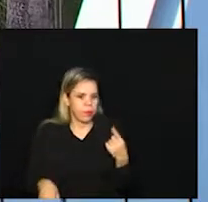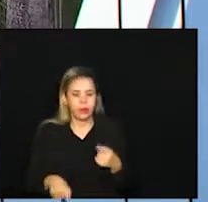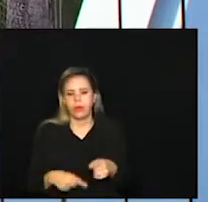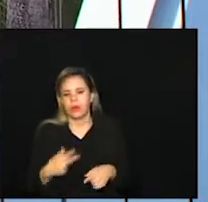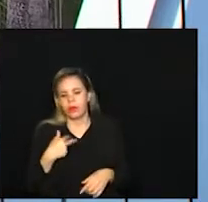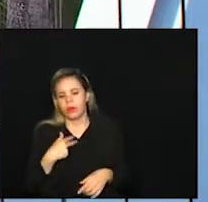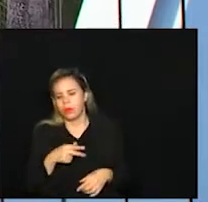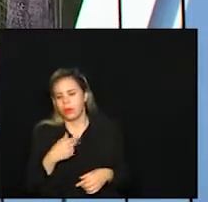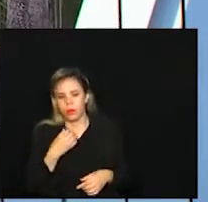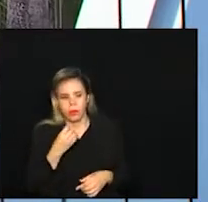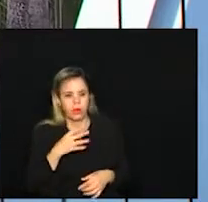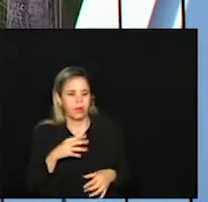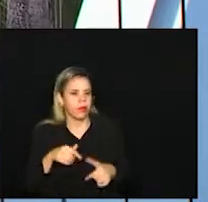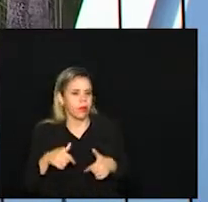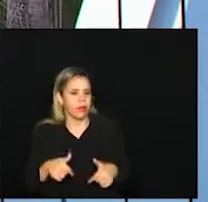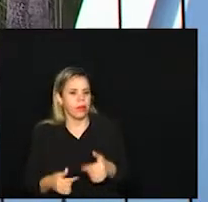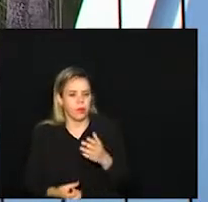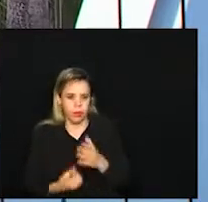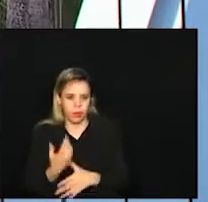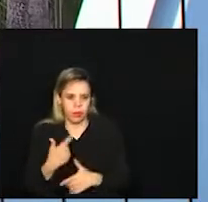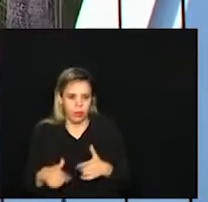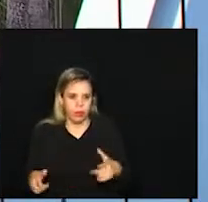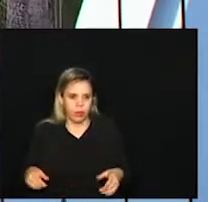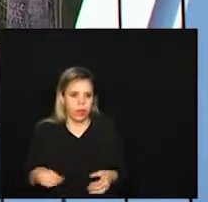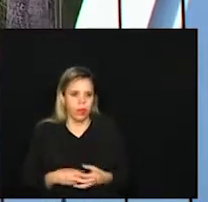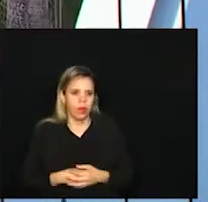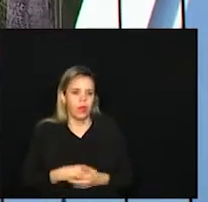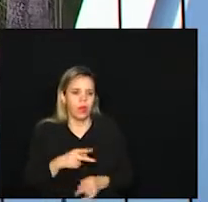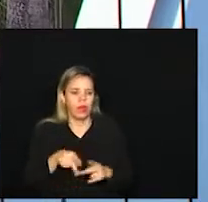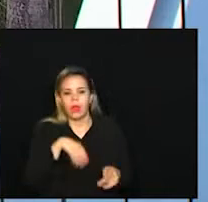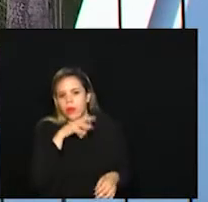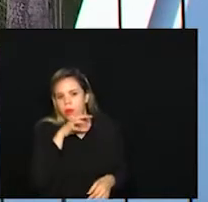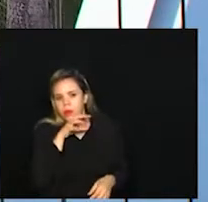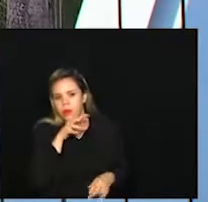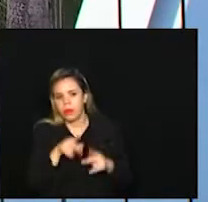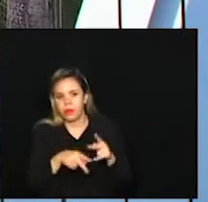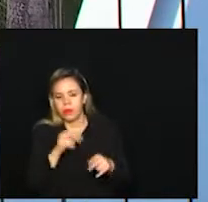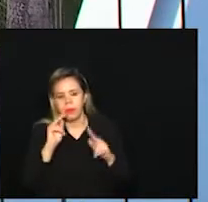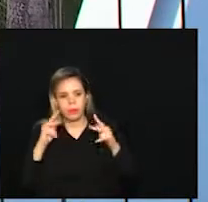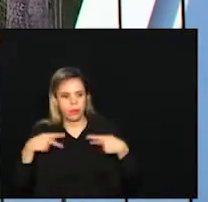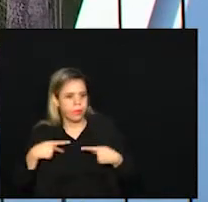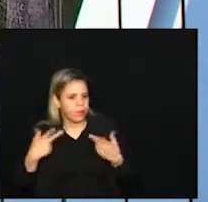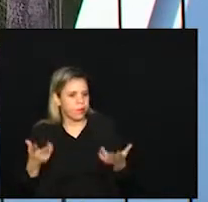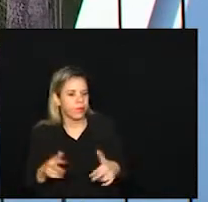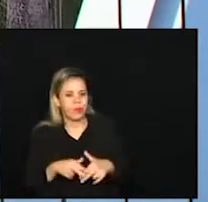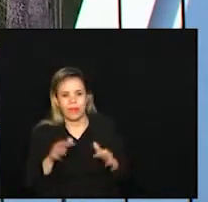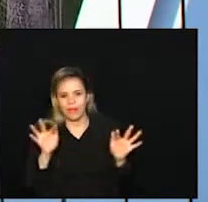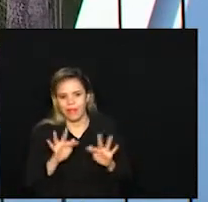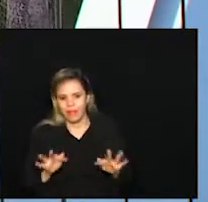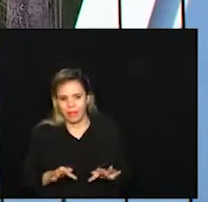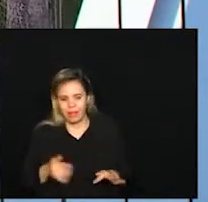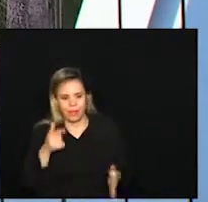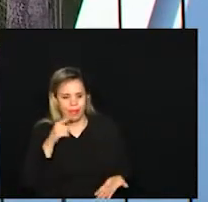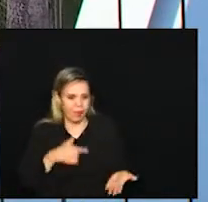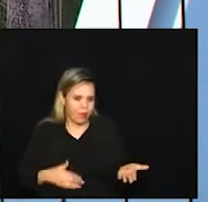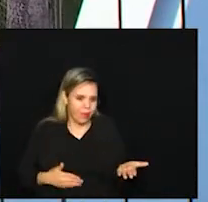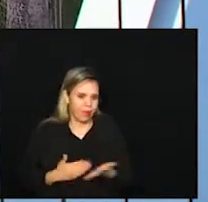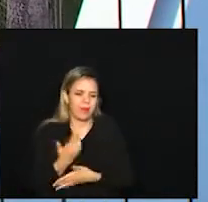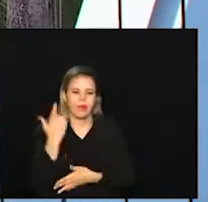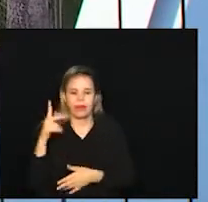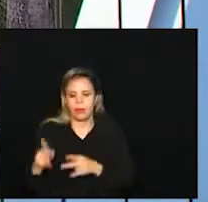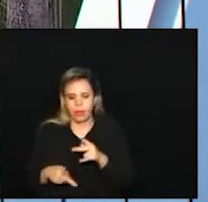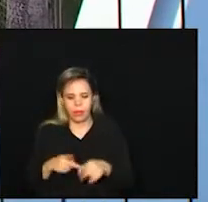são as em ações que geram danos aos animais e aos seres humanos por isso eu fico feliz que